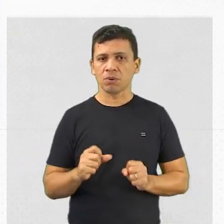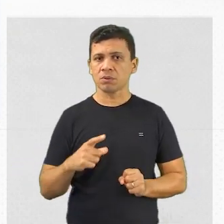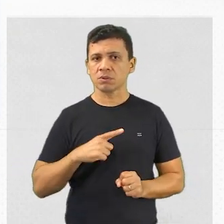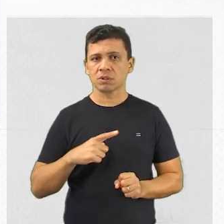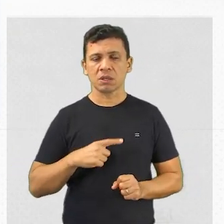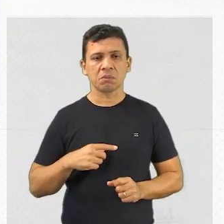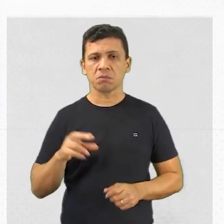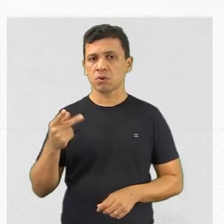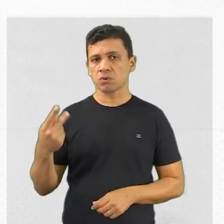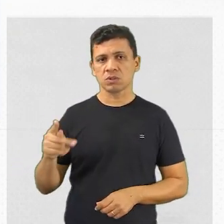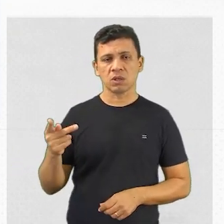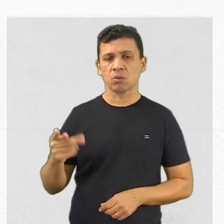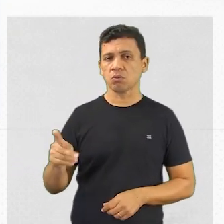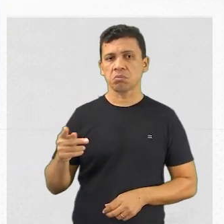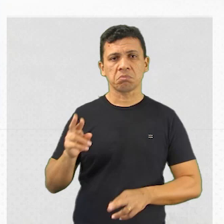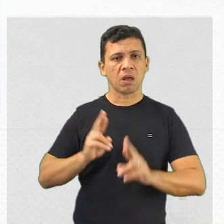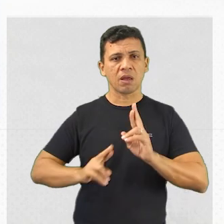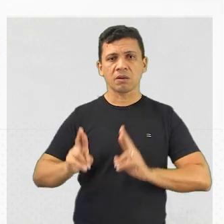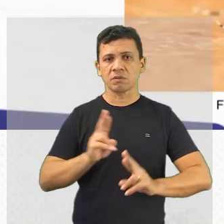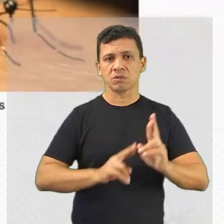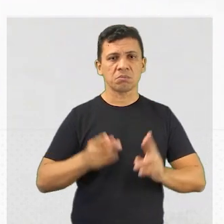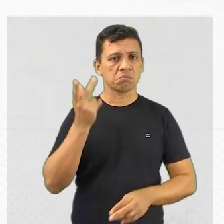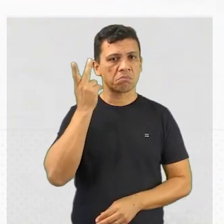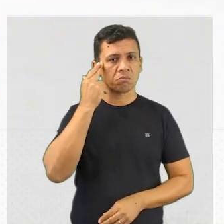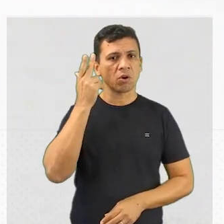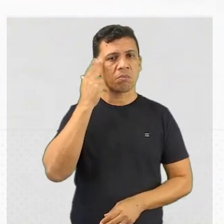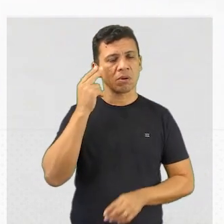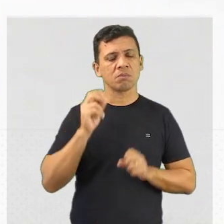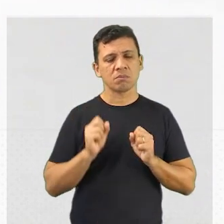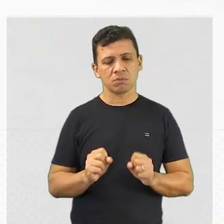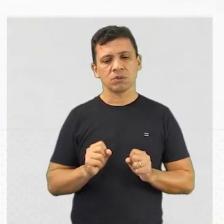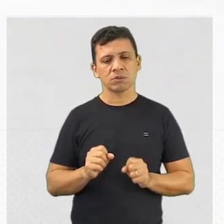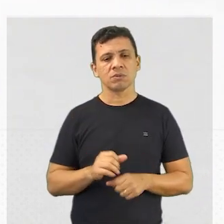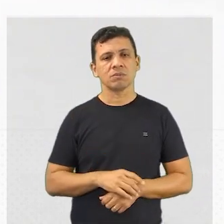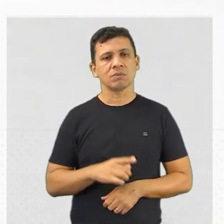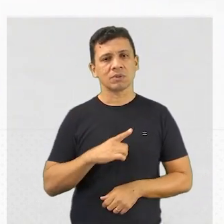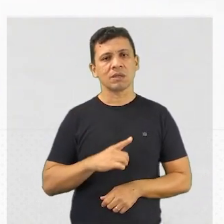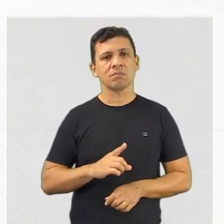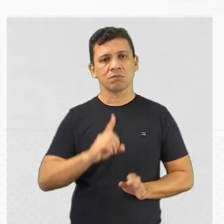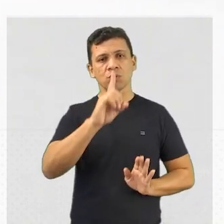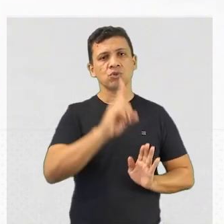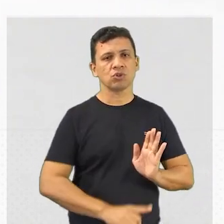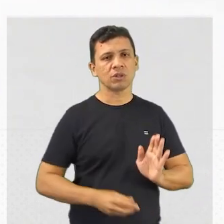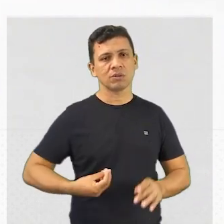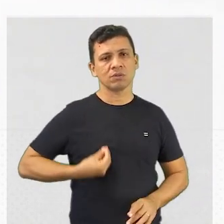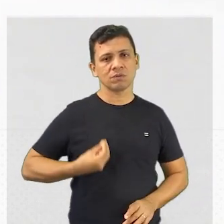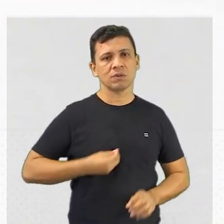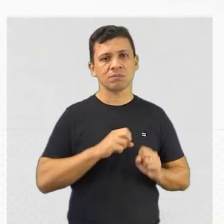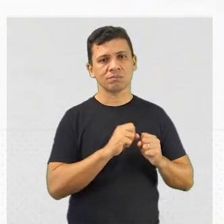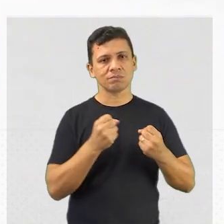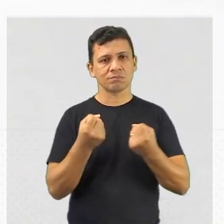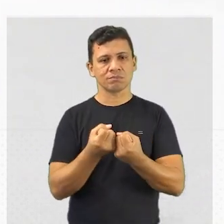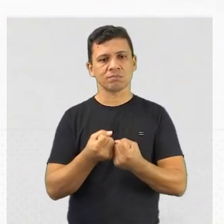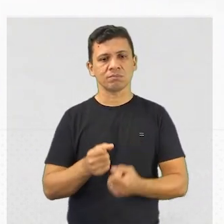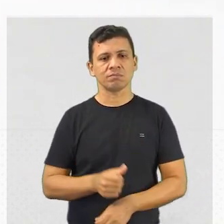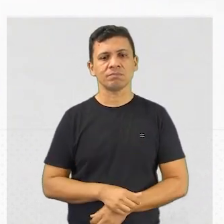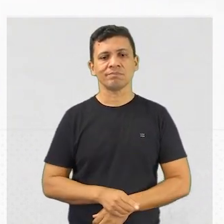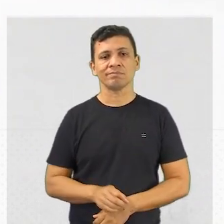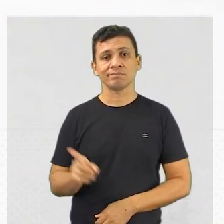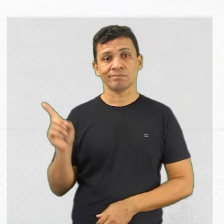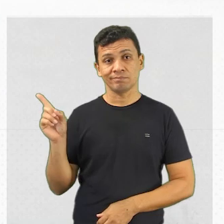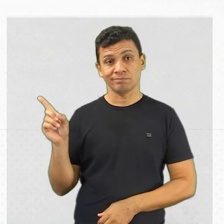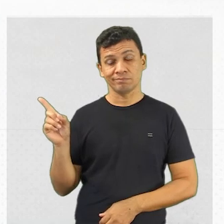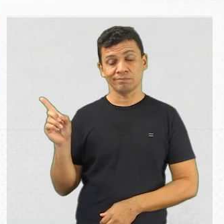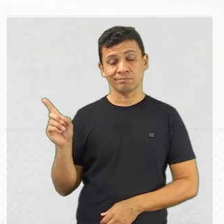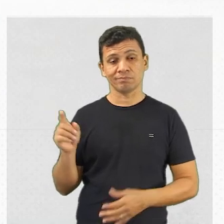seu relacionamento normal ali, como qualquer outra pessoa que tem o direito de conviver em sociedade, tá? E aí a gente tem